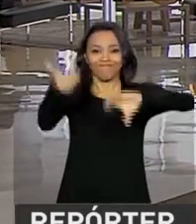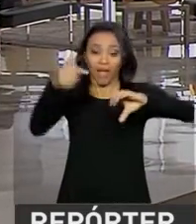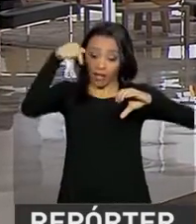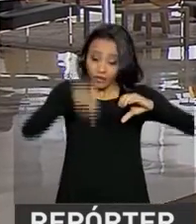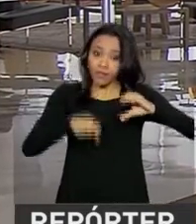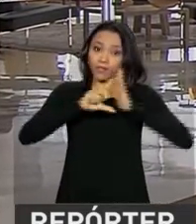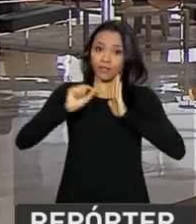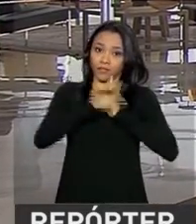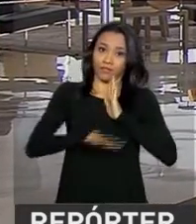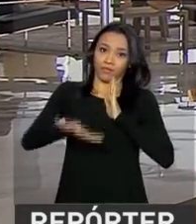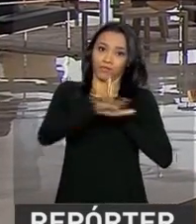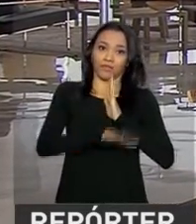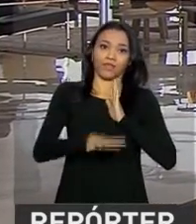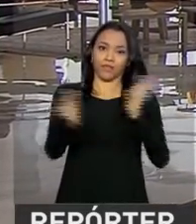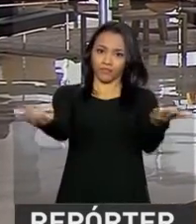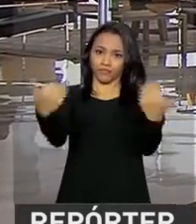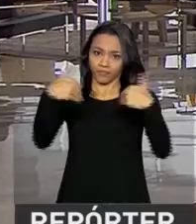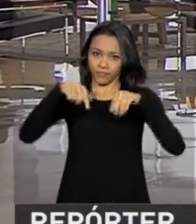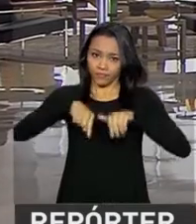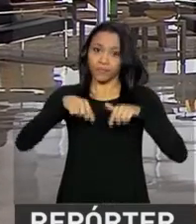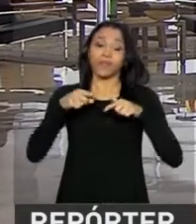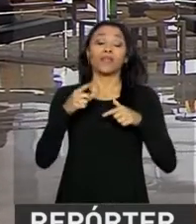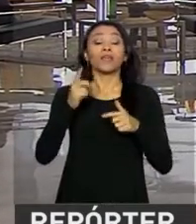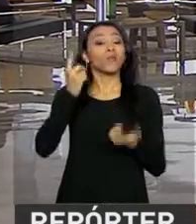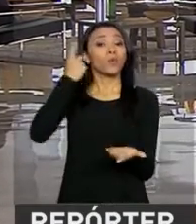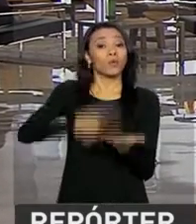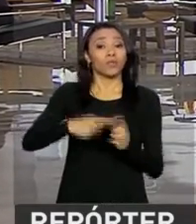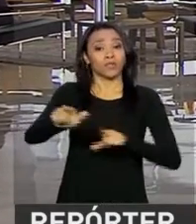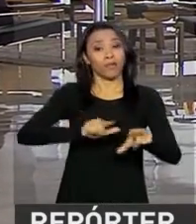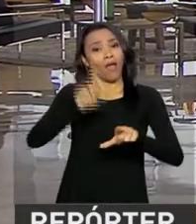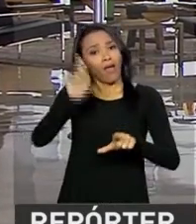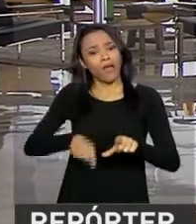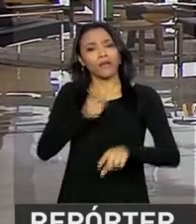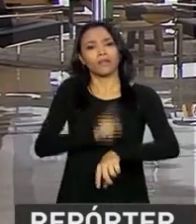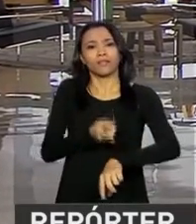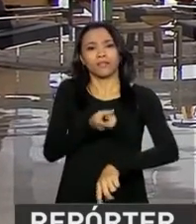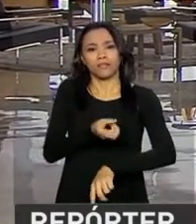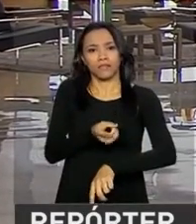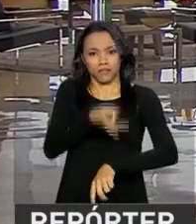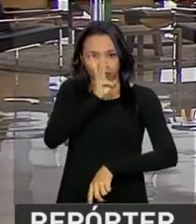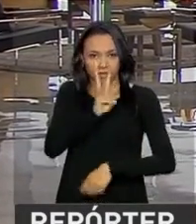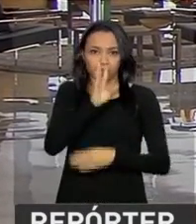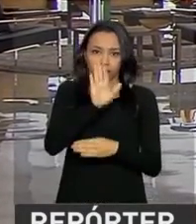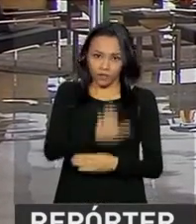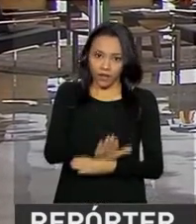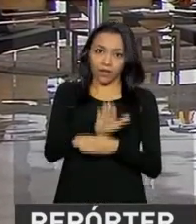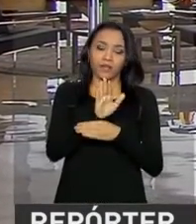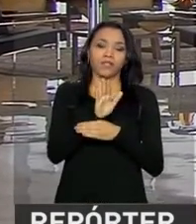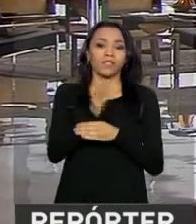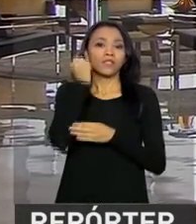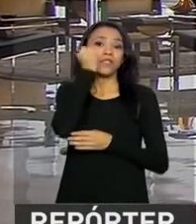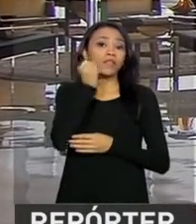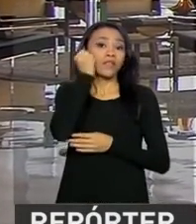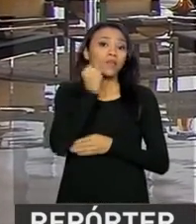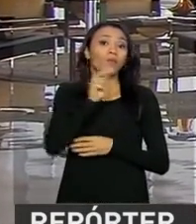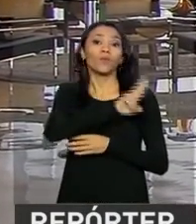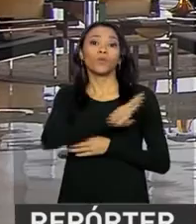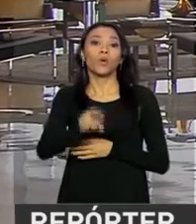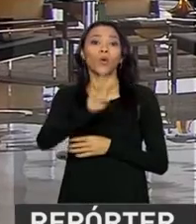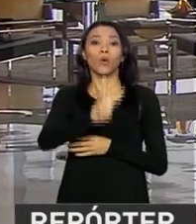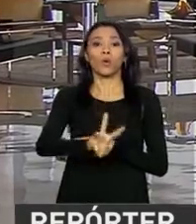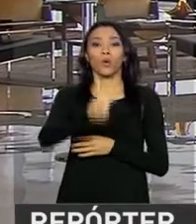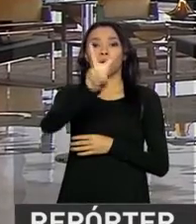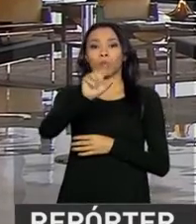do Planalto. Na agenda de Michel Temer, portanto, está prevista uma reunião às 15h com o senador Valdir Raupe,